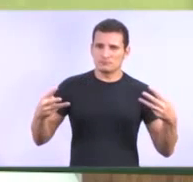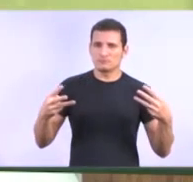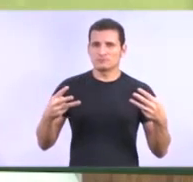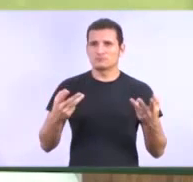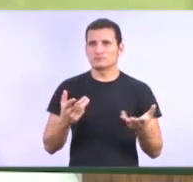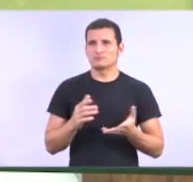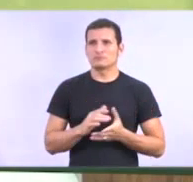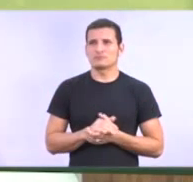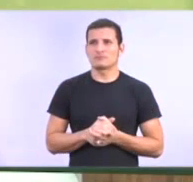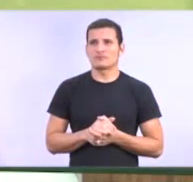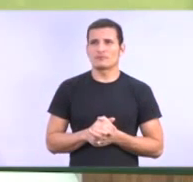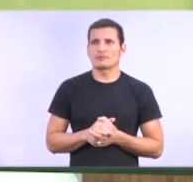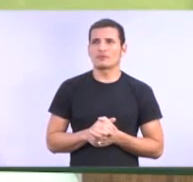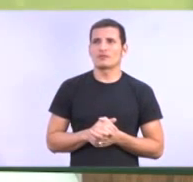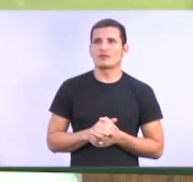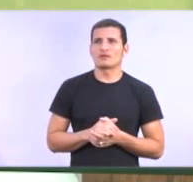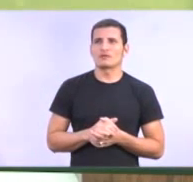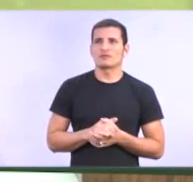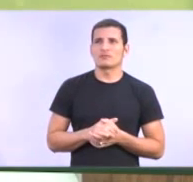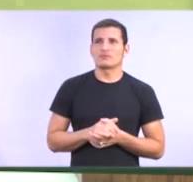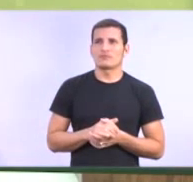as devidas,